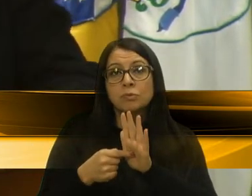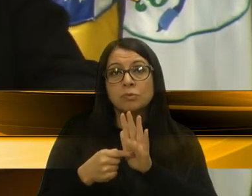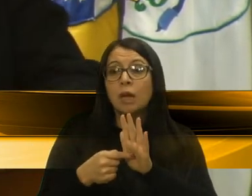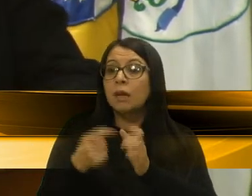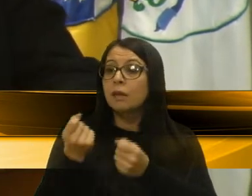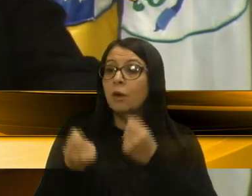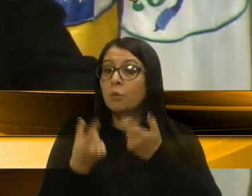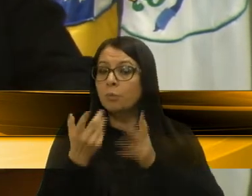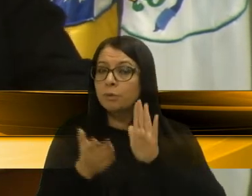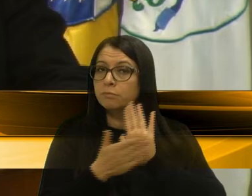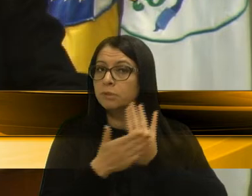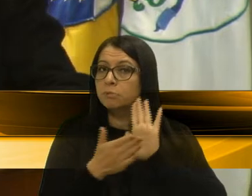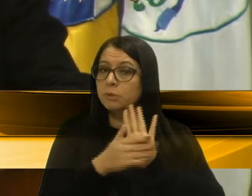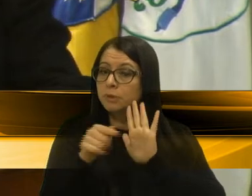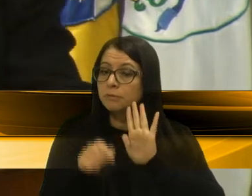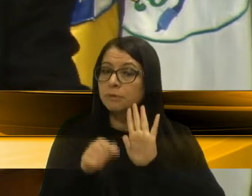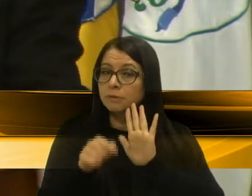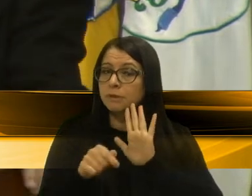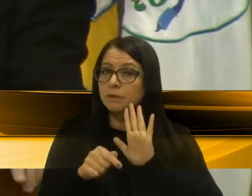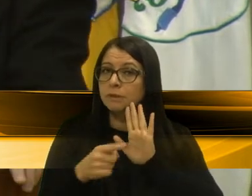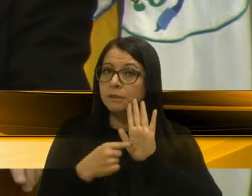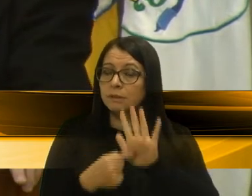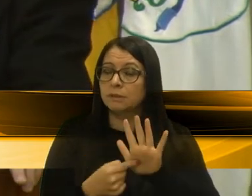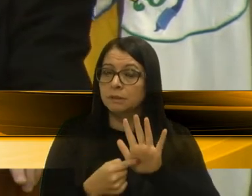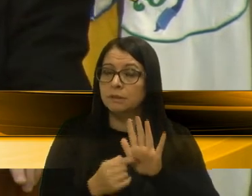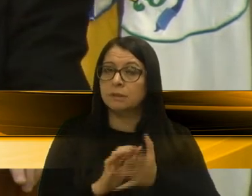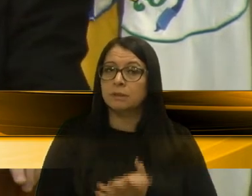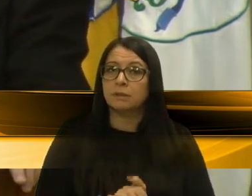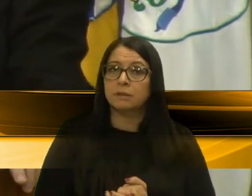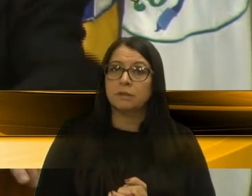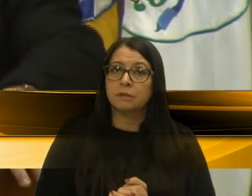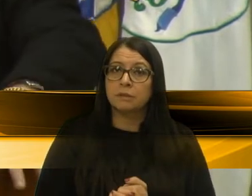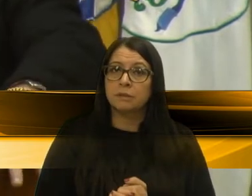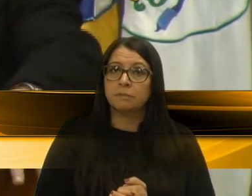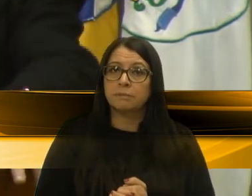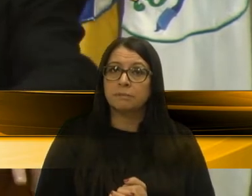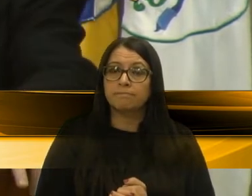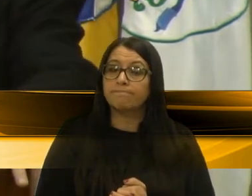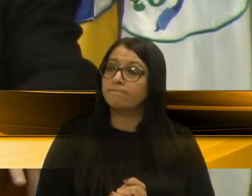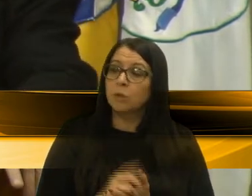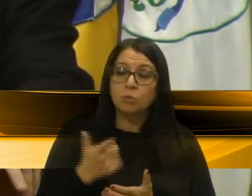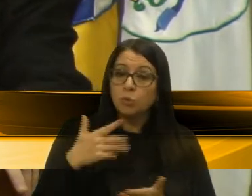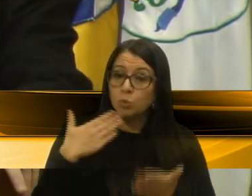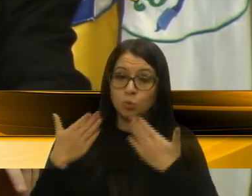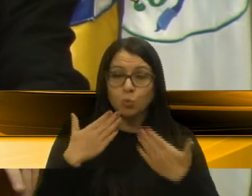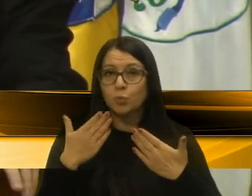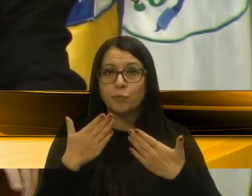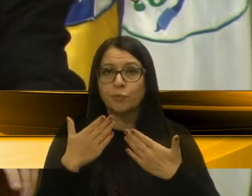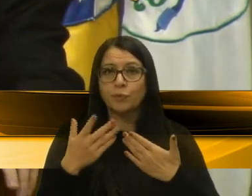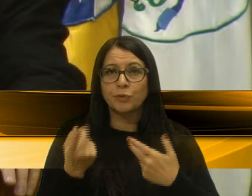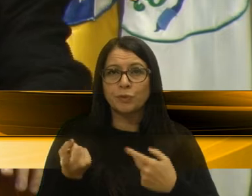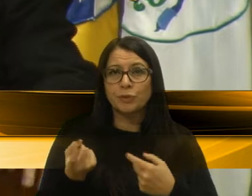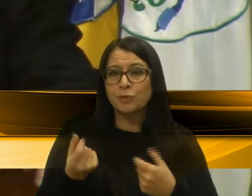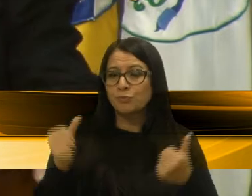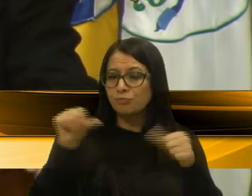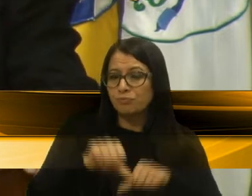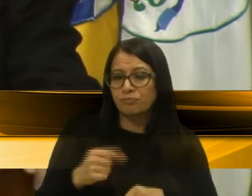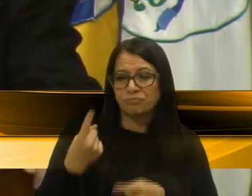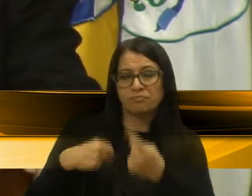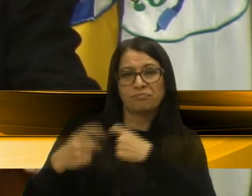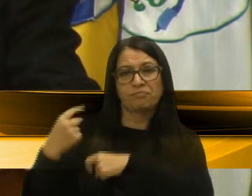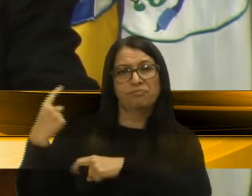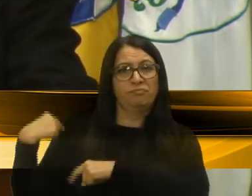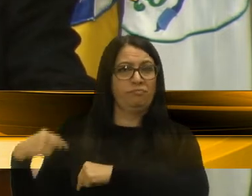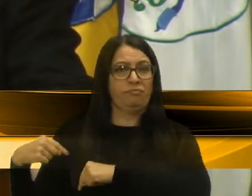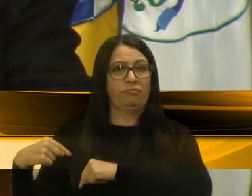das propostas que estavam ali colocadas seriam, sem dúvida nenhuma, um grande retrocesso. E